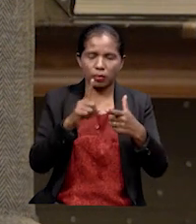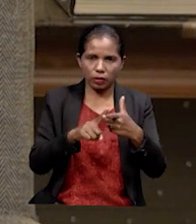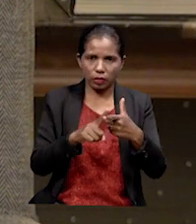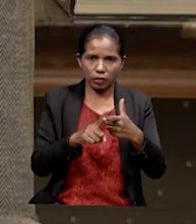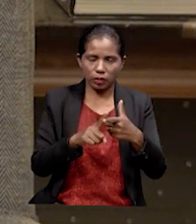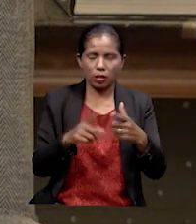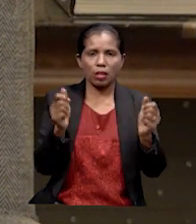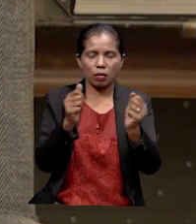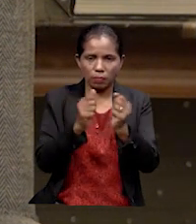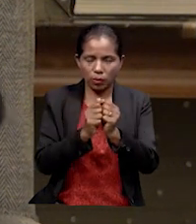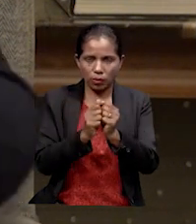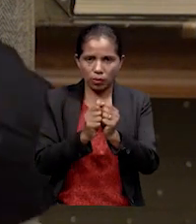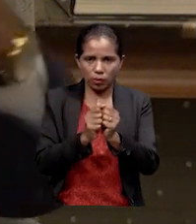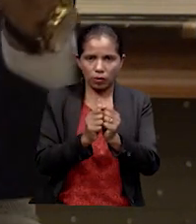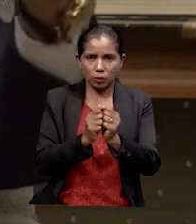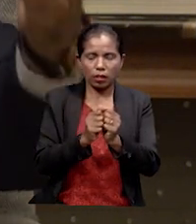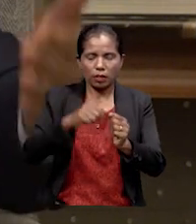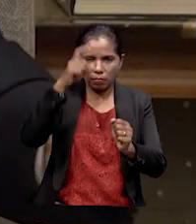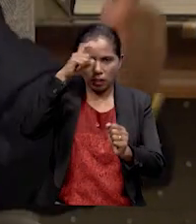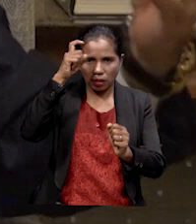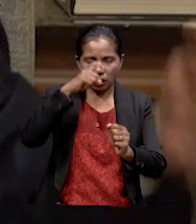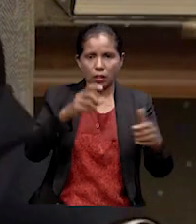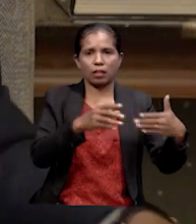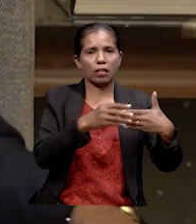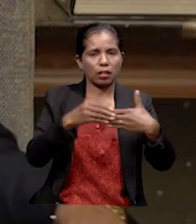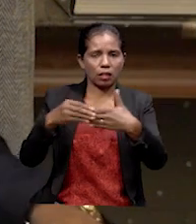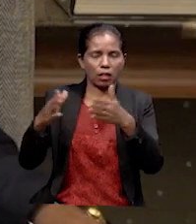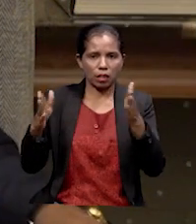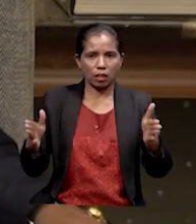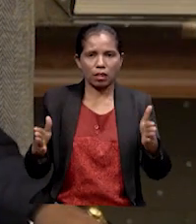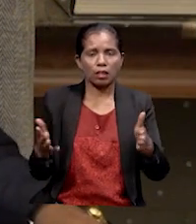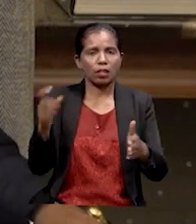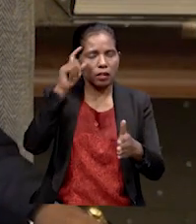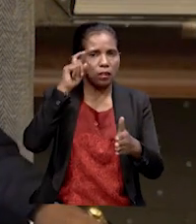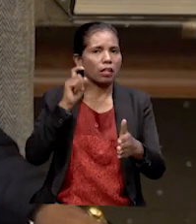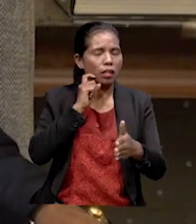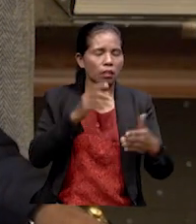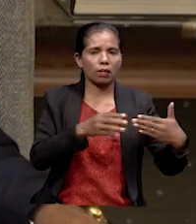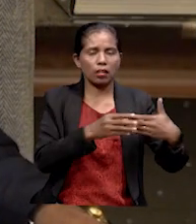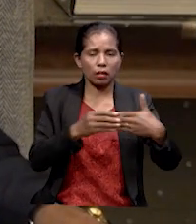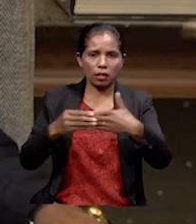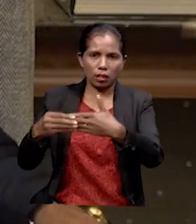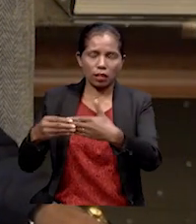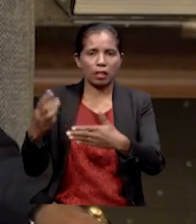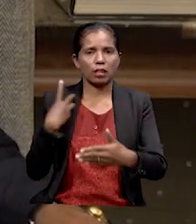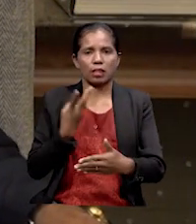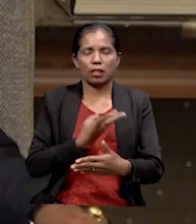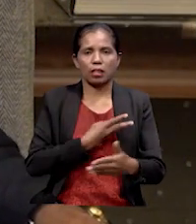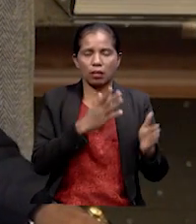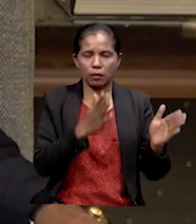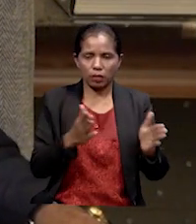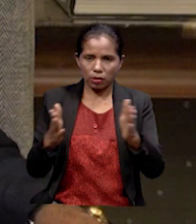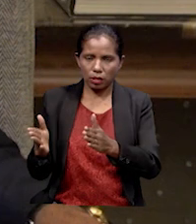nem a autoridade moral, nem a maca lidera Ita e a processo, simo